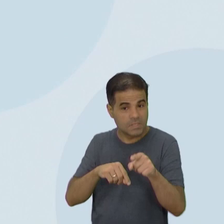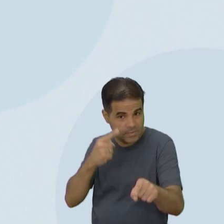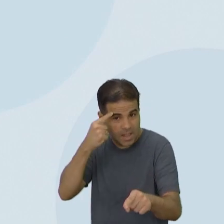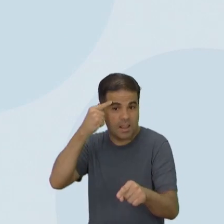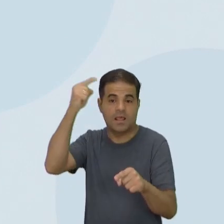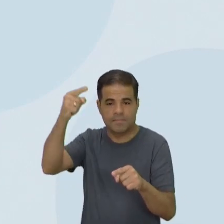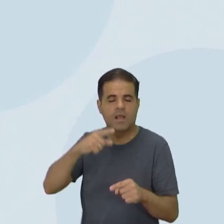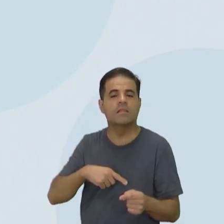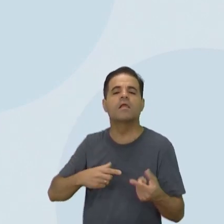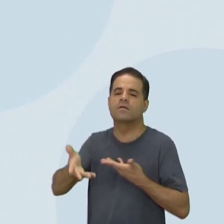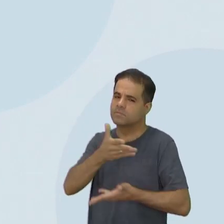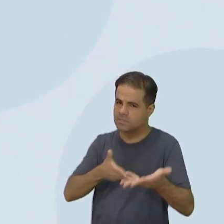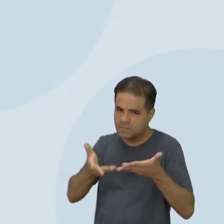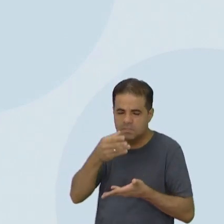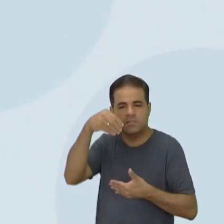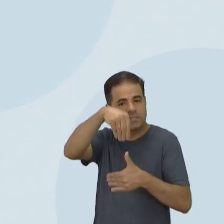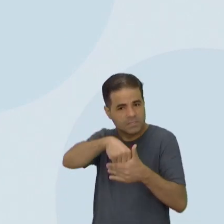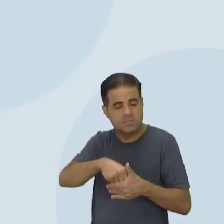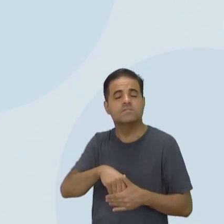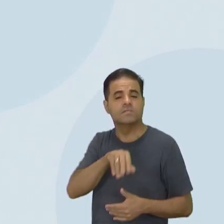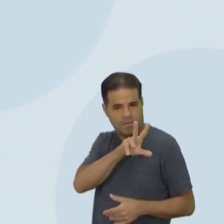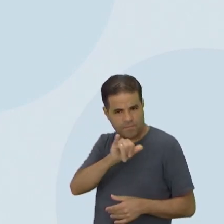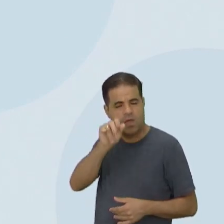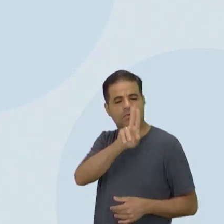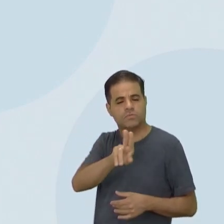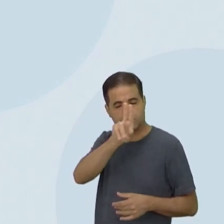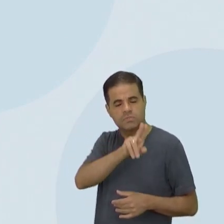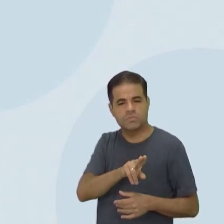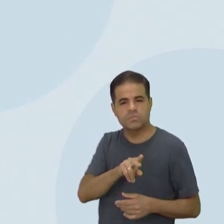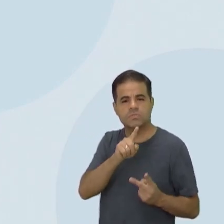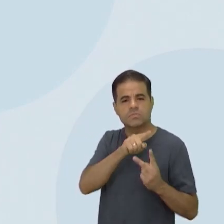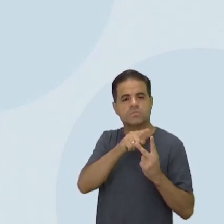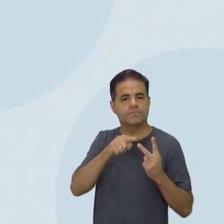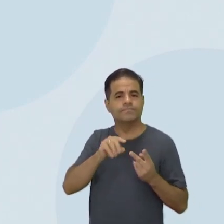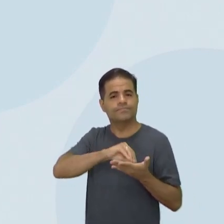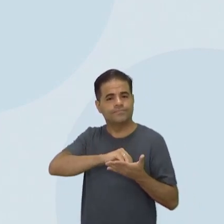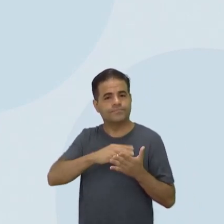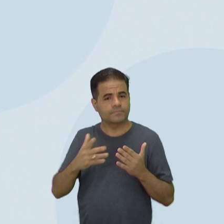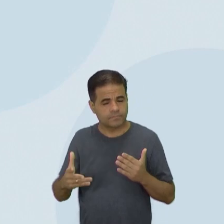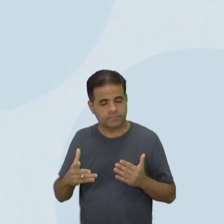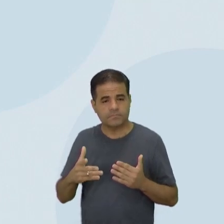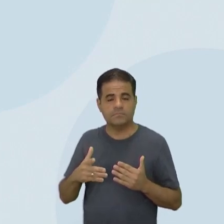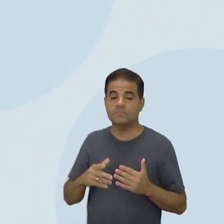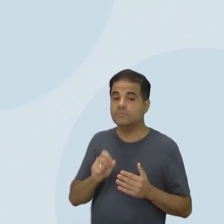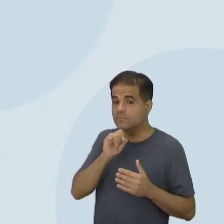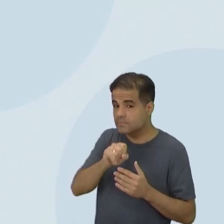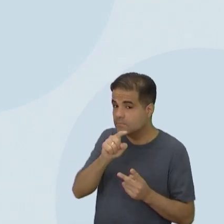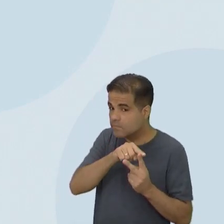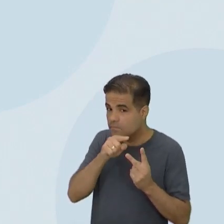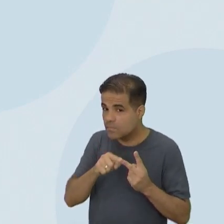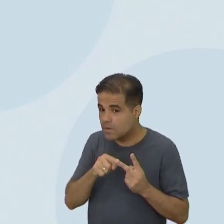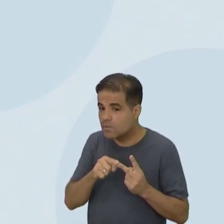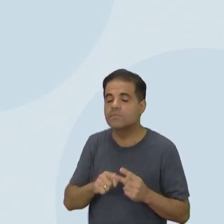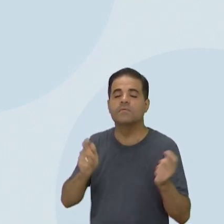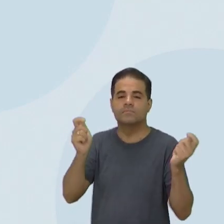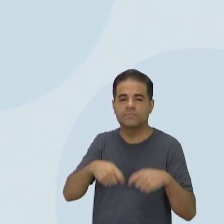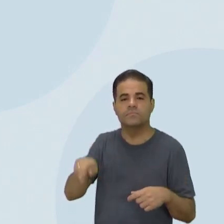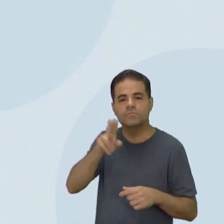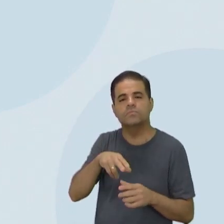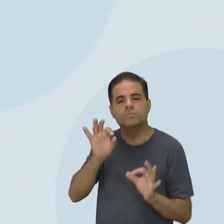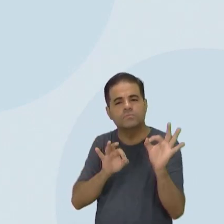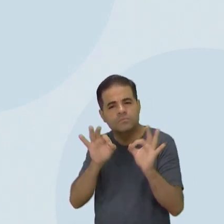lembrar que tem essa integração. Sim, você vai utilizar dois componentes, né, e em cima desses dois componentes você vai